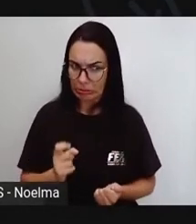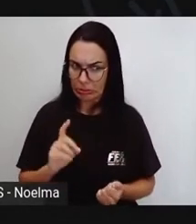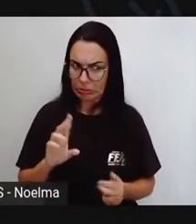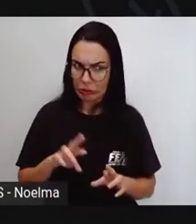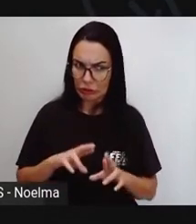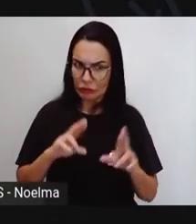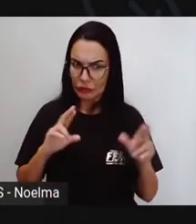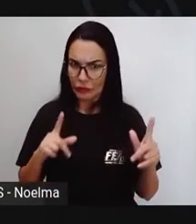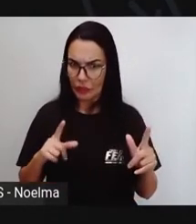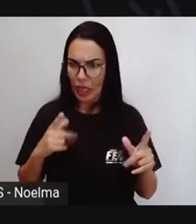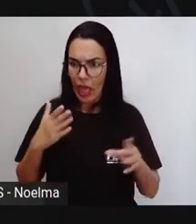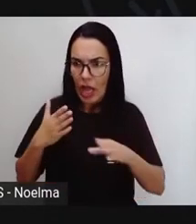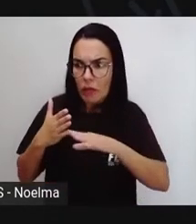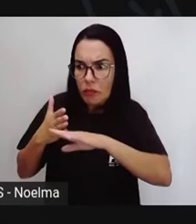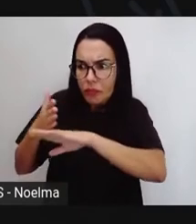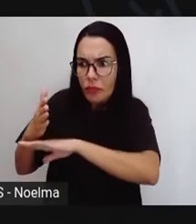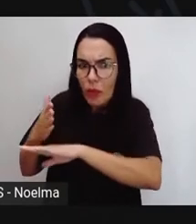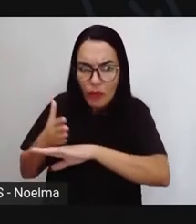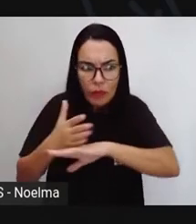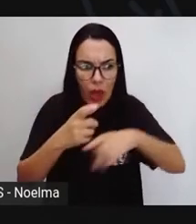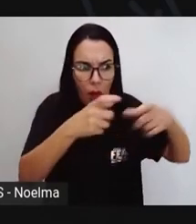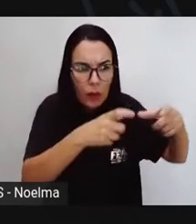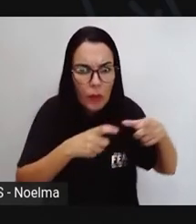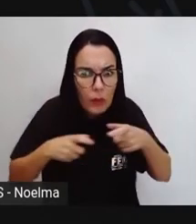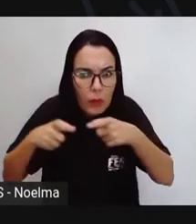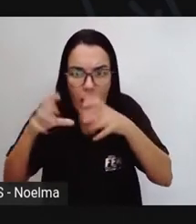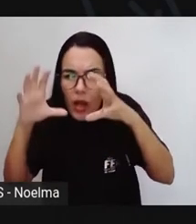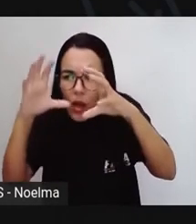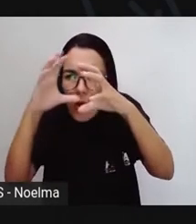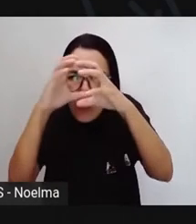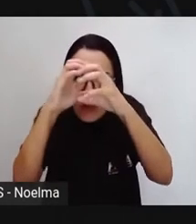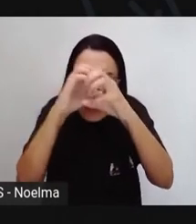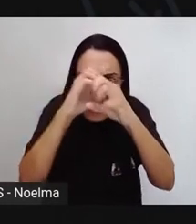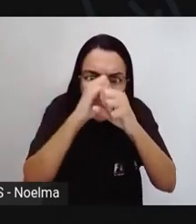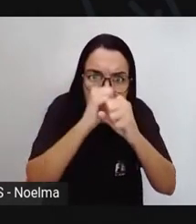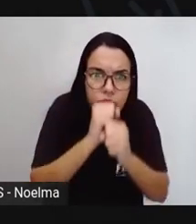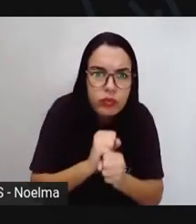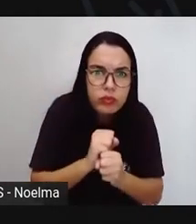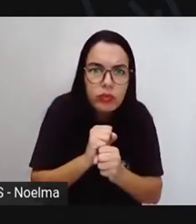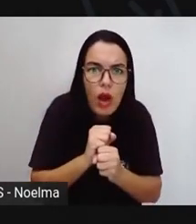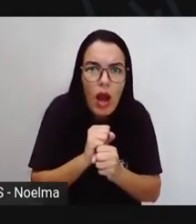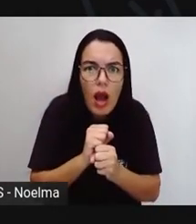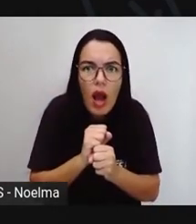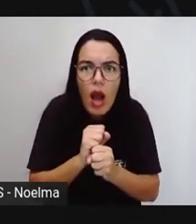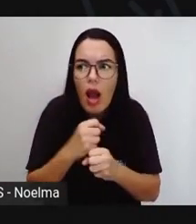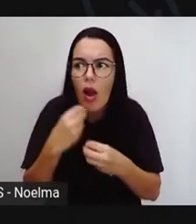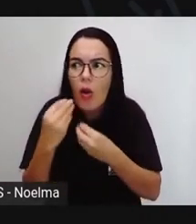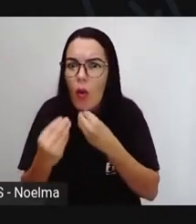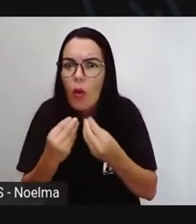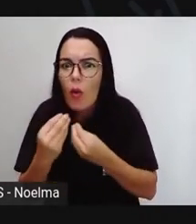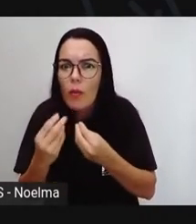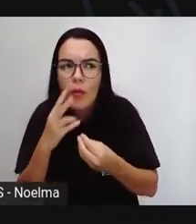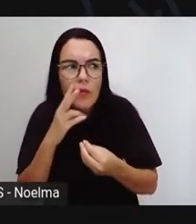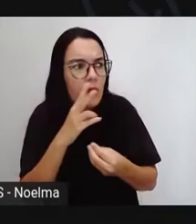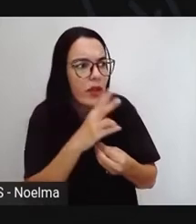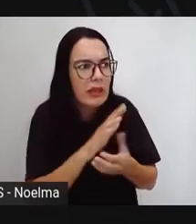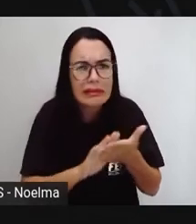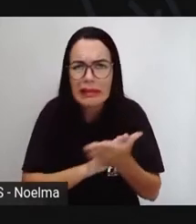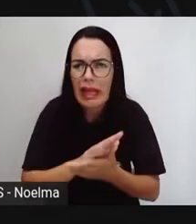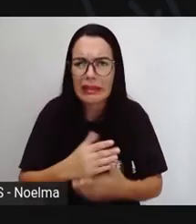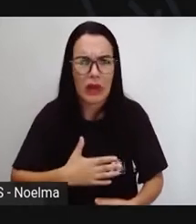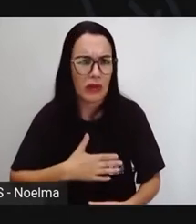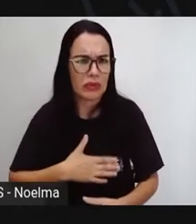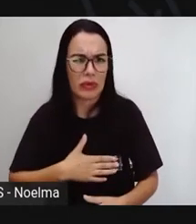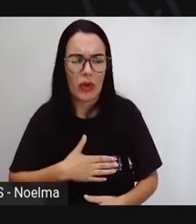lugares sombrios. Mostrou coisas que ela não gostou de ver. E perguntou sobre a vida